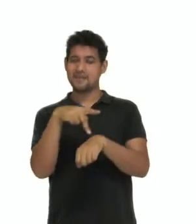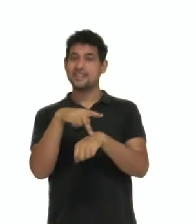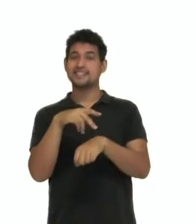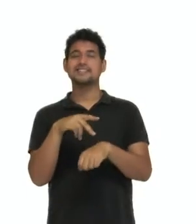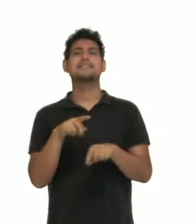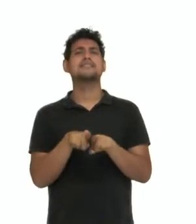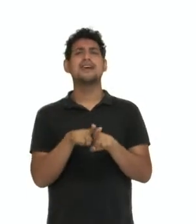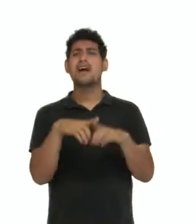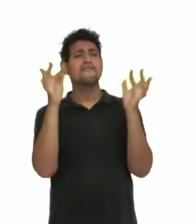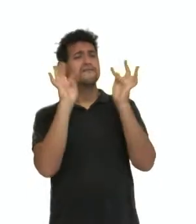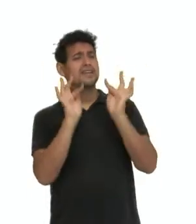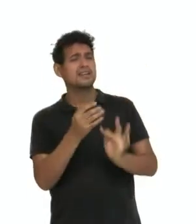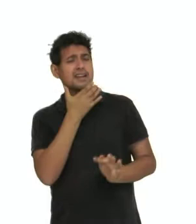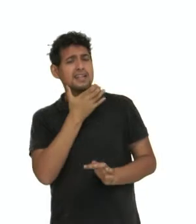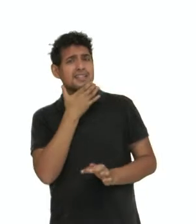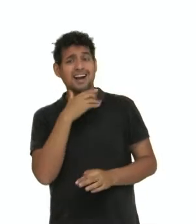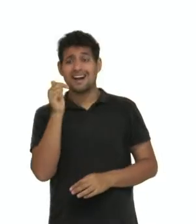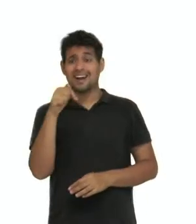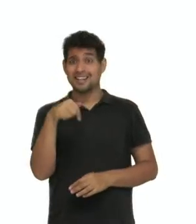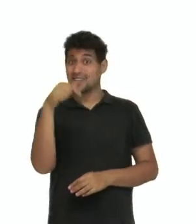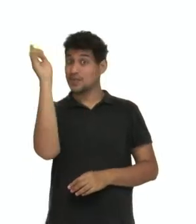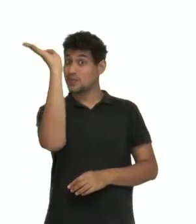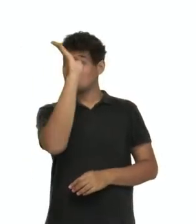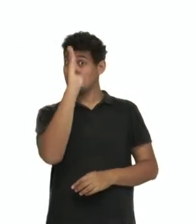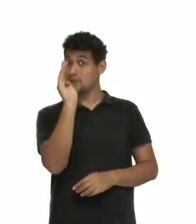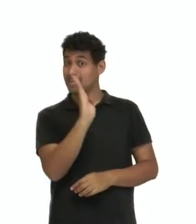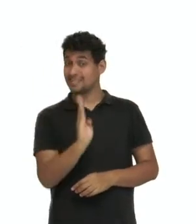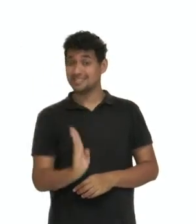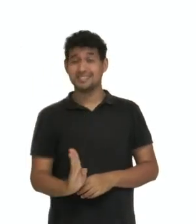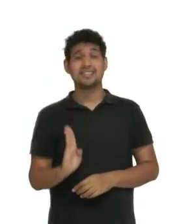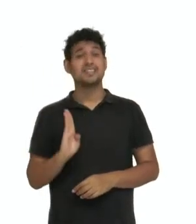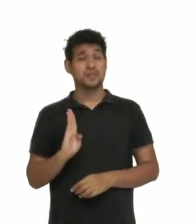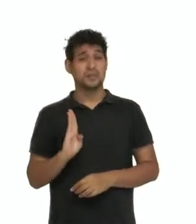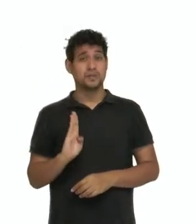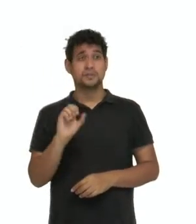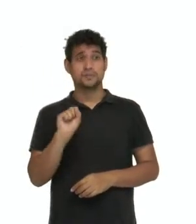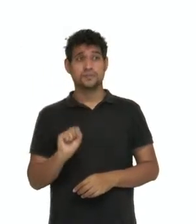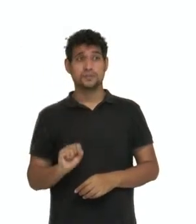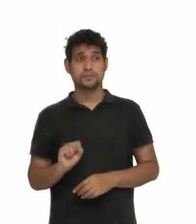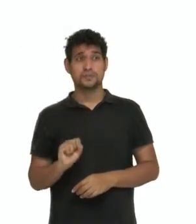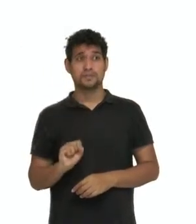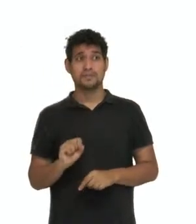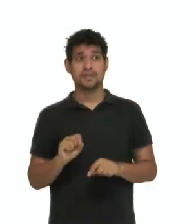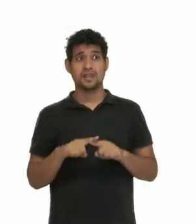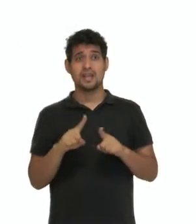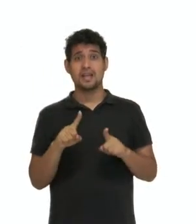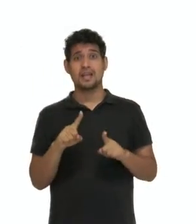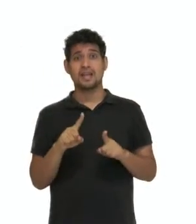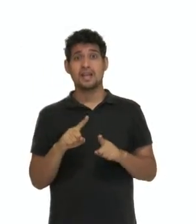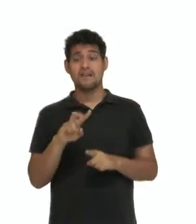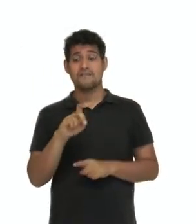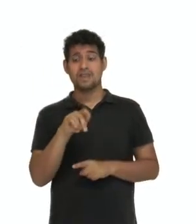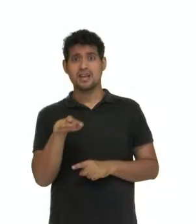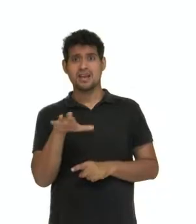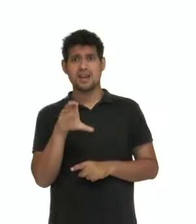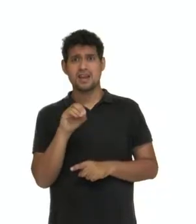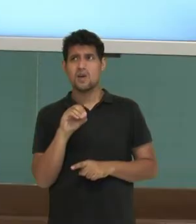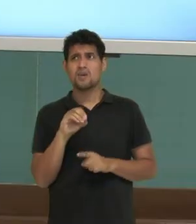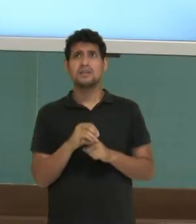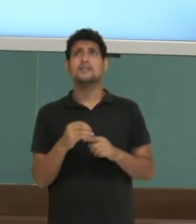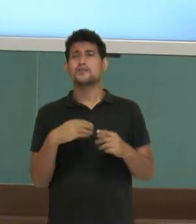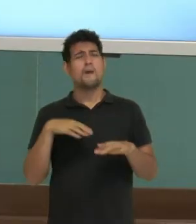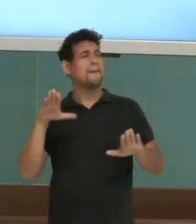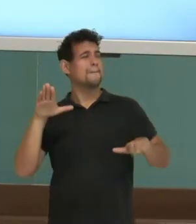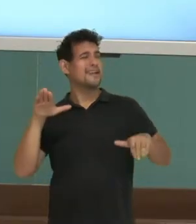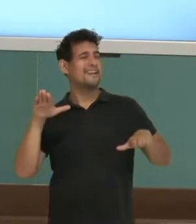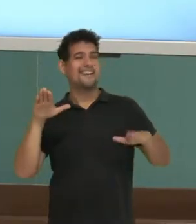Feliz Natal, filho. Aqui no Brasil, hemisfério sul, é verão. Estou até curtindo uma